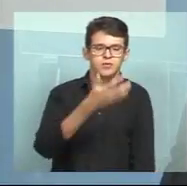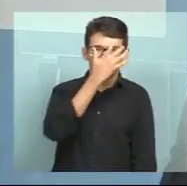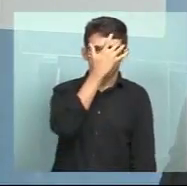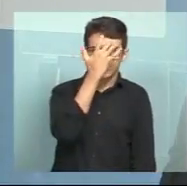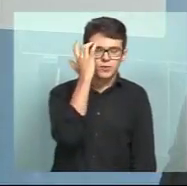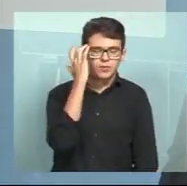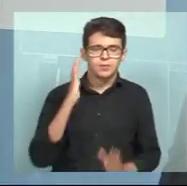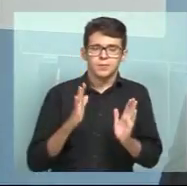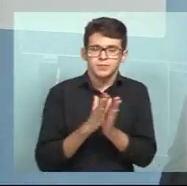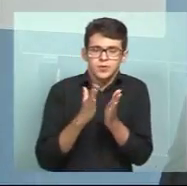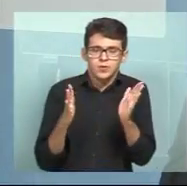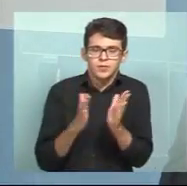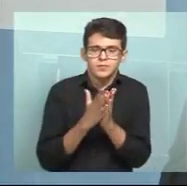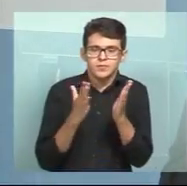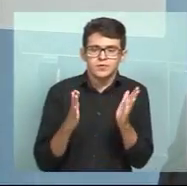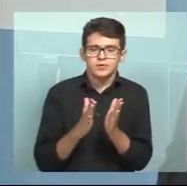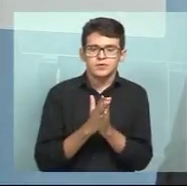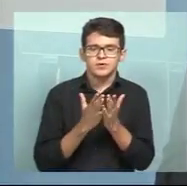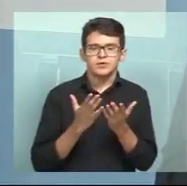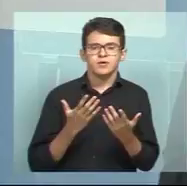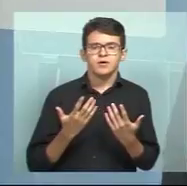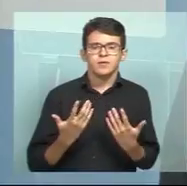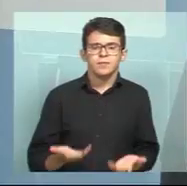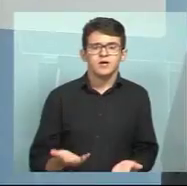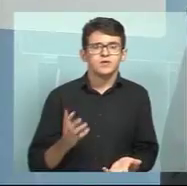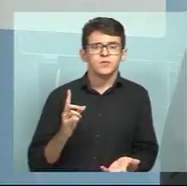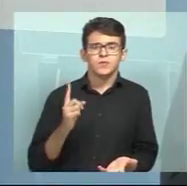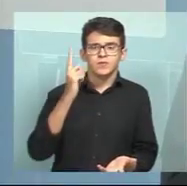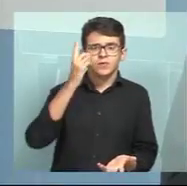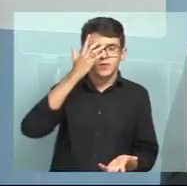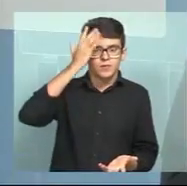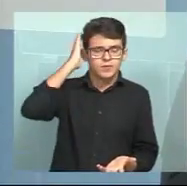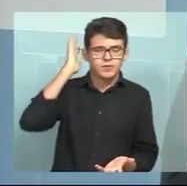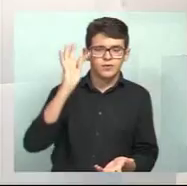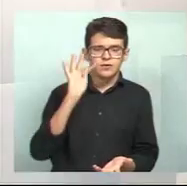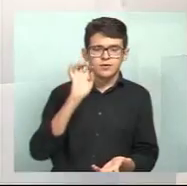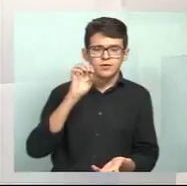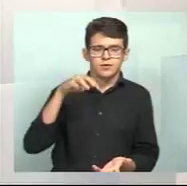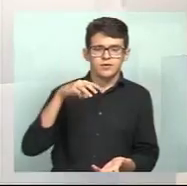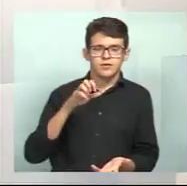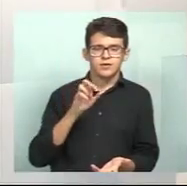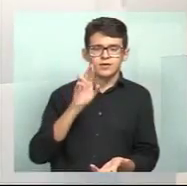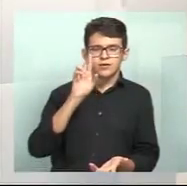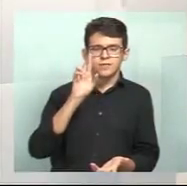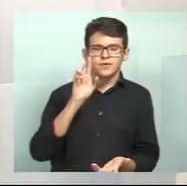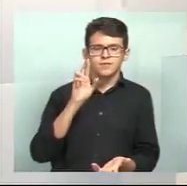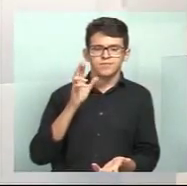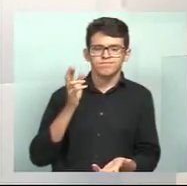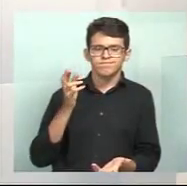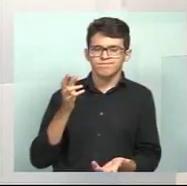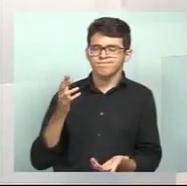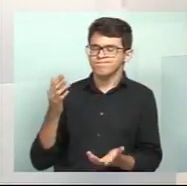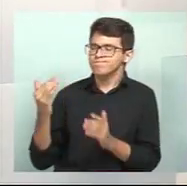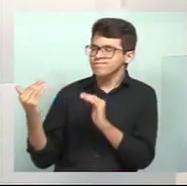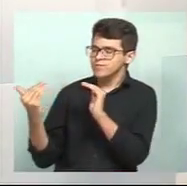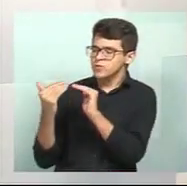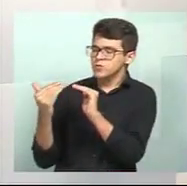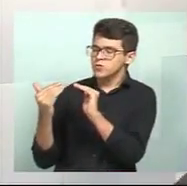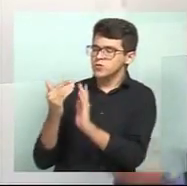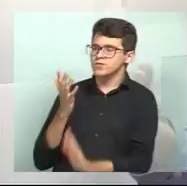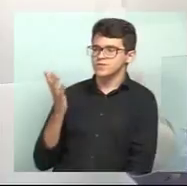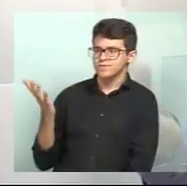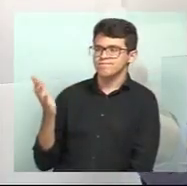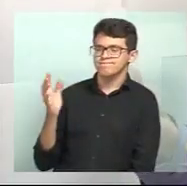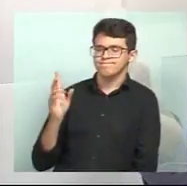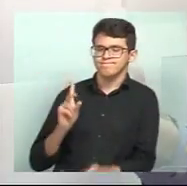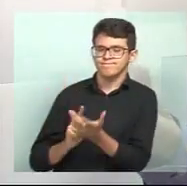Michel Temer é que faz esse discurso. Eu estou começando a concordar com você. Eu acho que eu tenho também essa visão que Michel